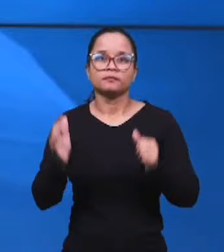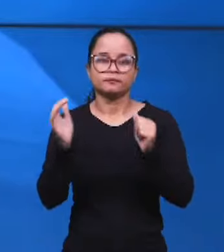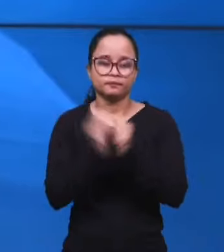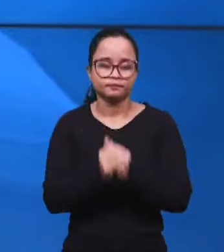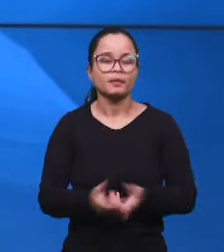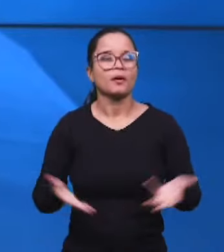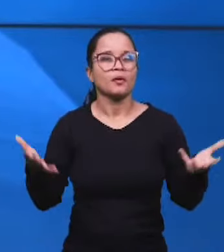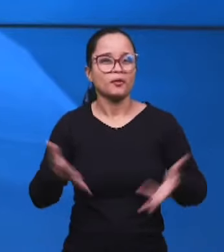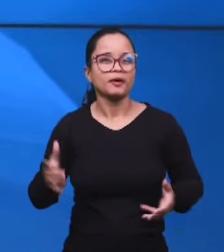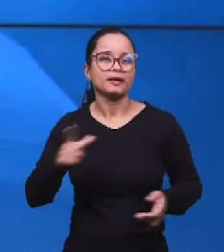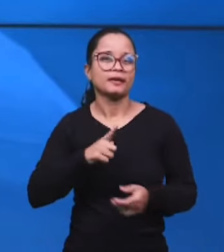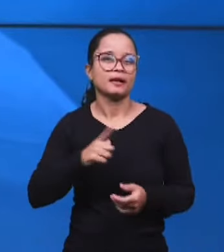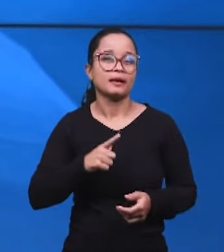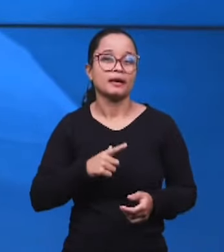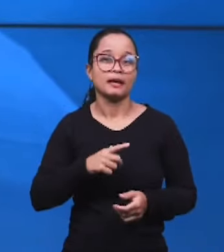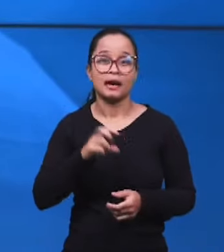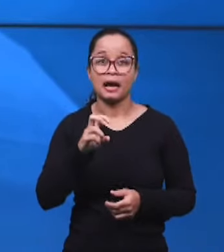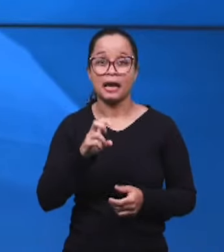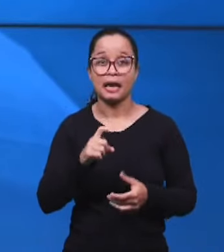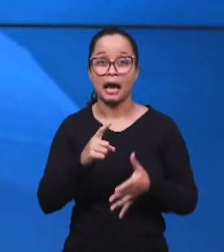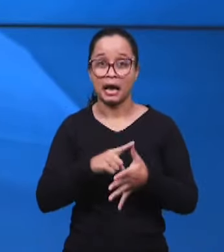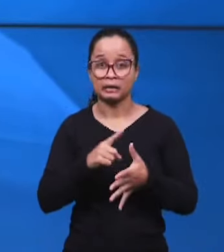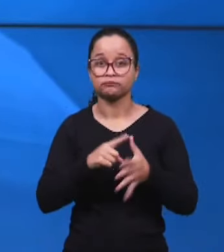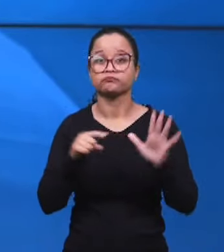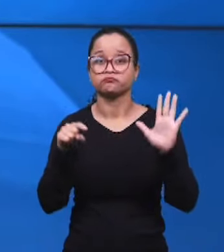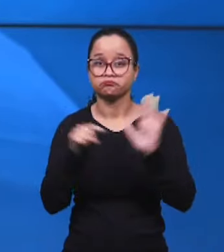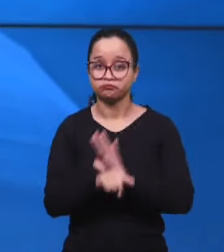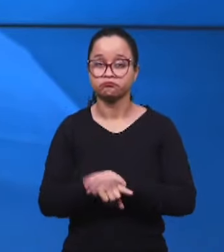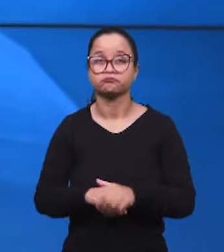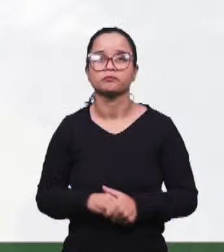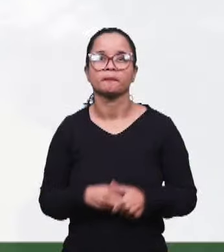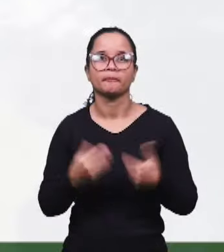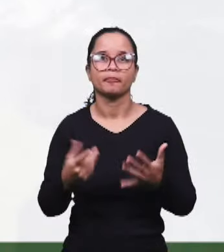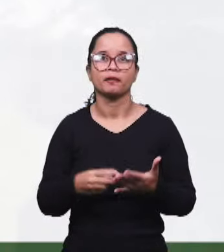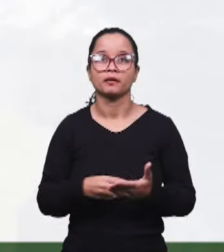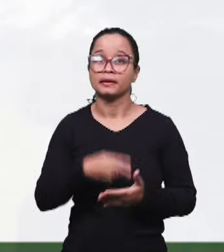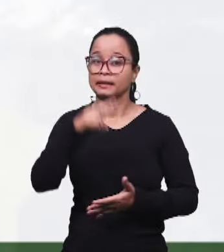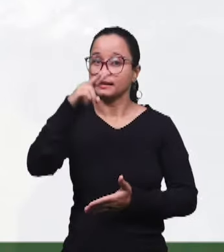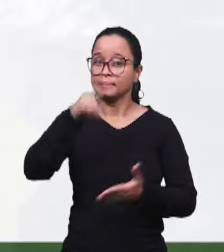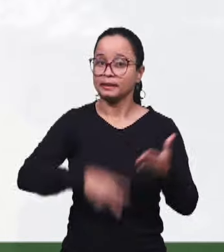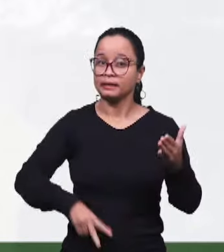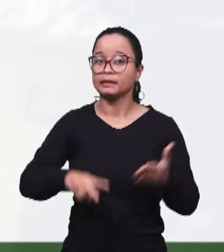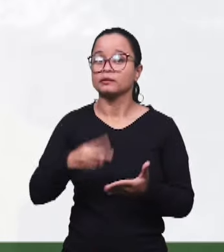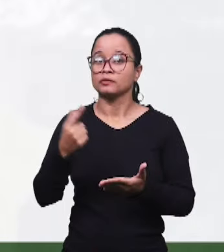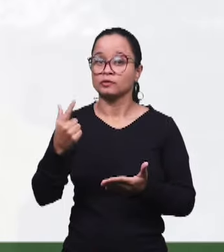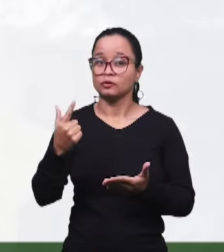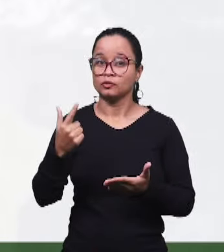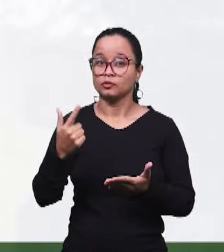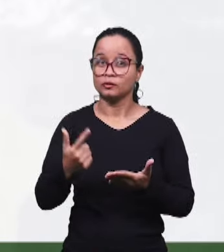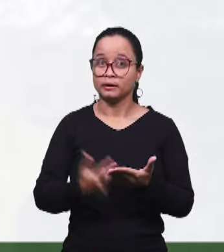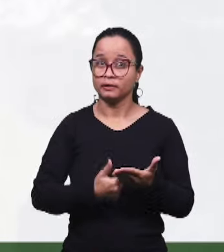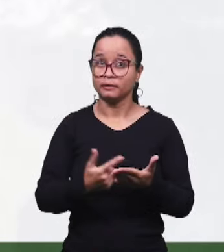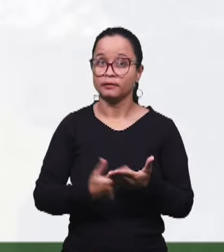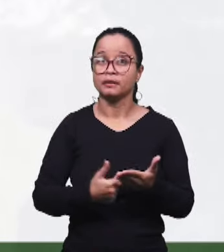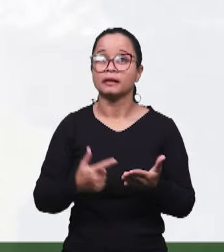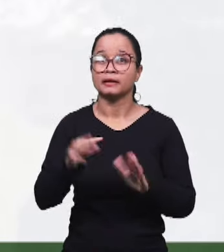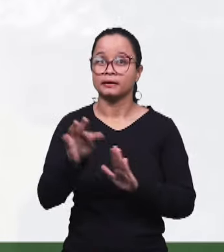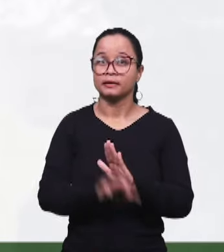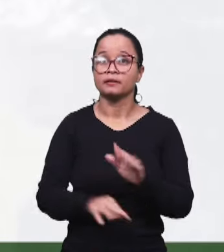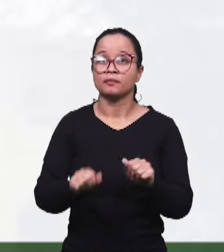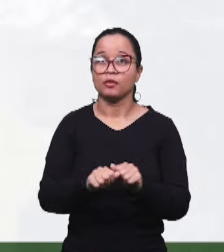irmãos. Temos ainda a quinta pergunta. E a quinta diz assim: lendo os textos de Apocalipse, capítulo 22, verso